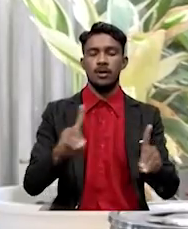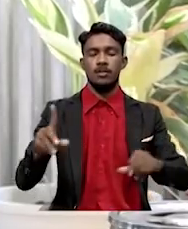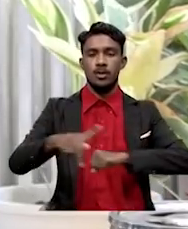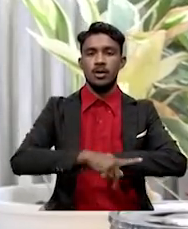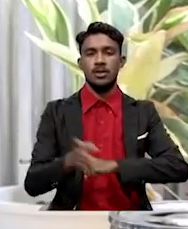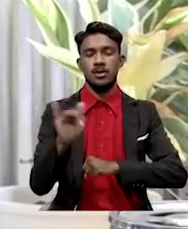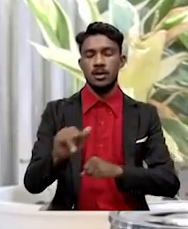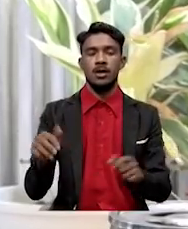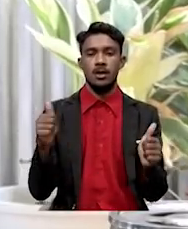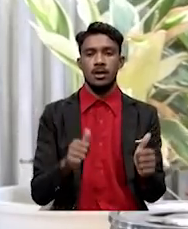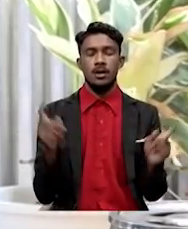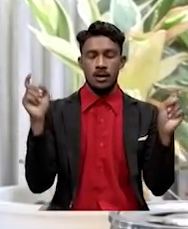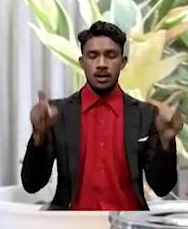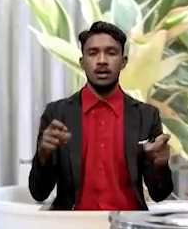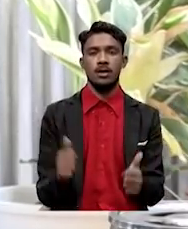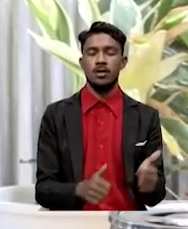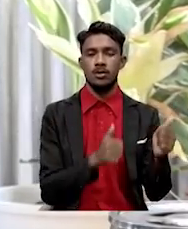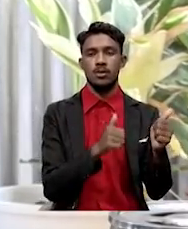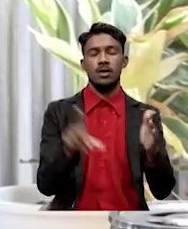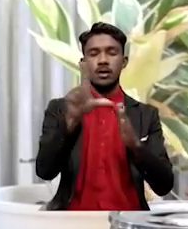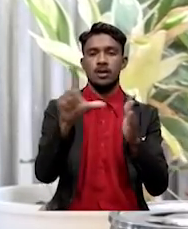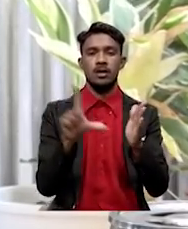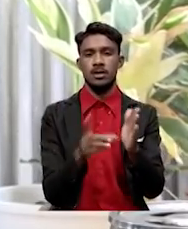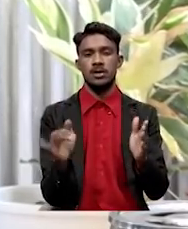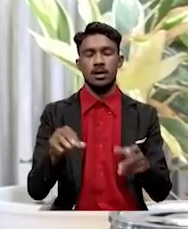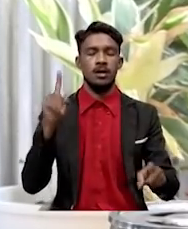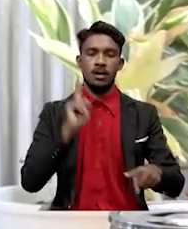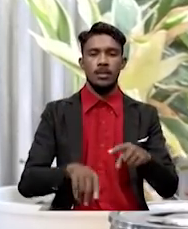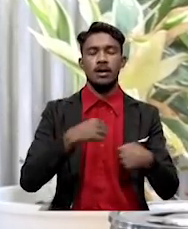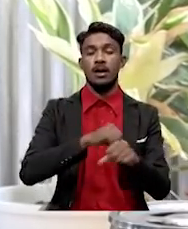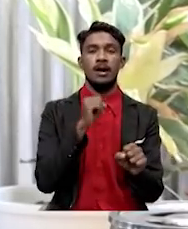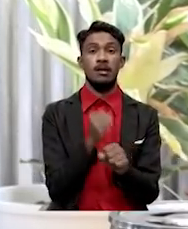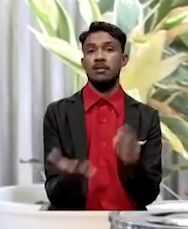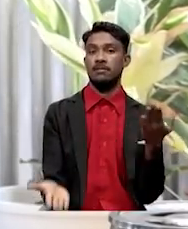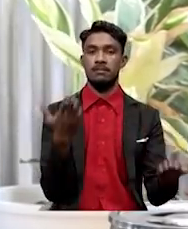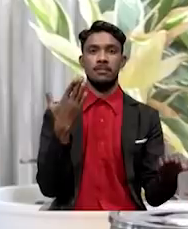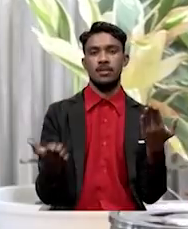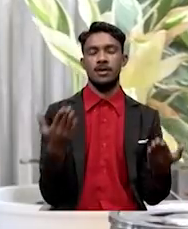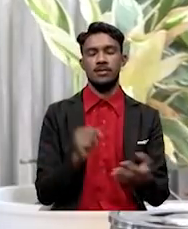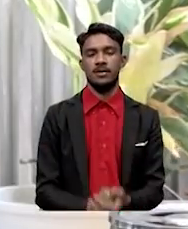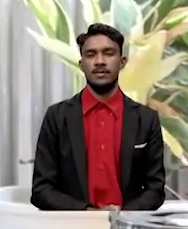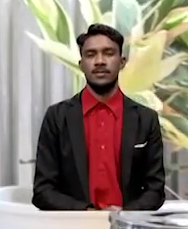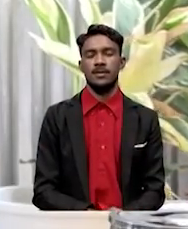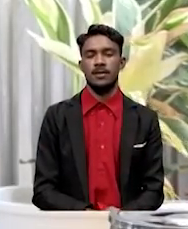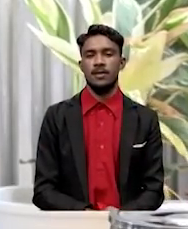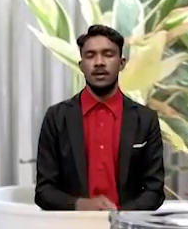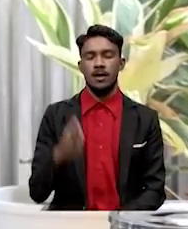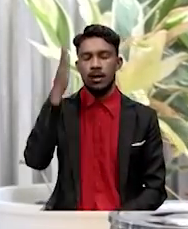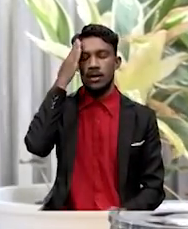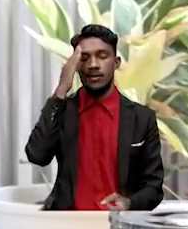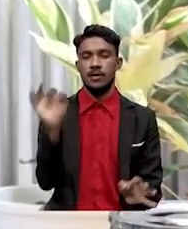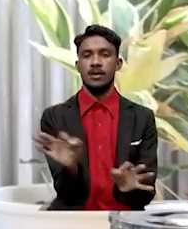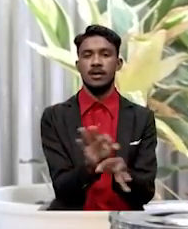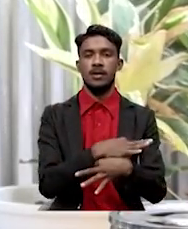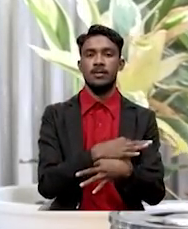ter constituição, não lei ser. La bele halo narnarande, la bele halo arvirure. Ideia de dissolve o parlamento